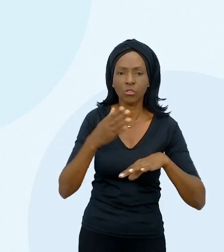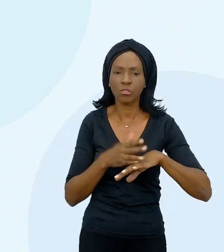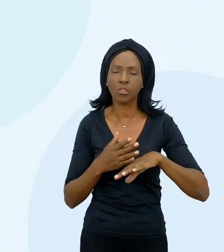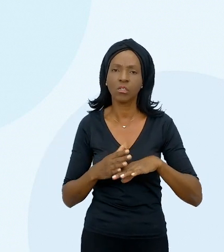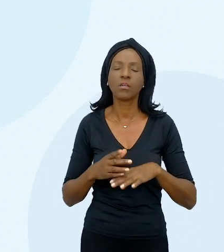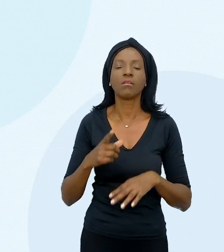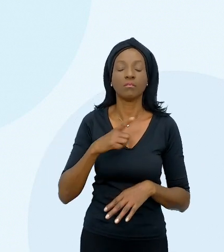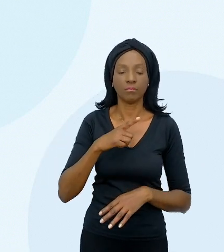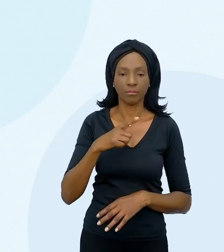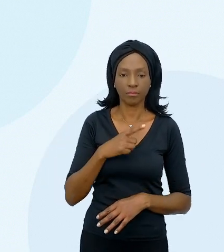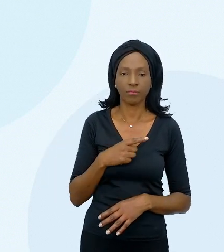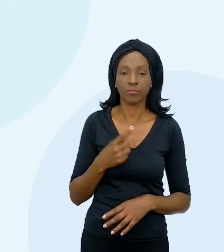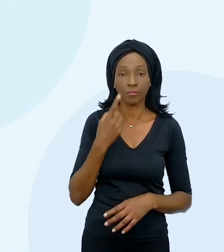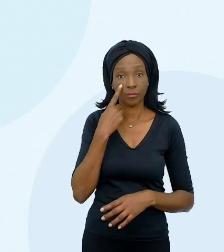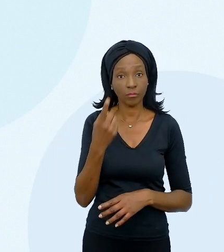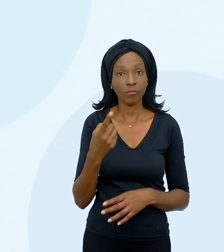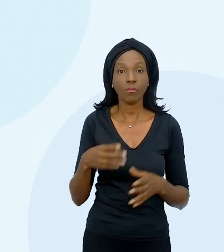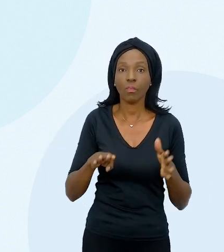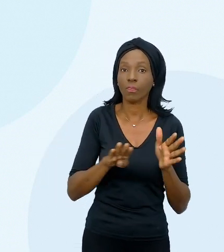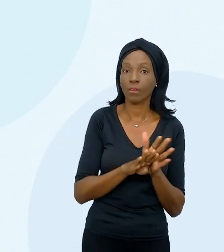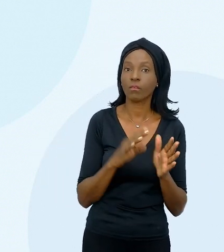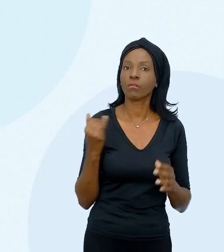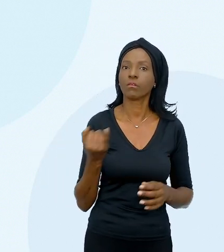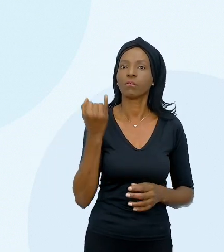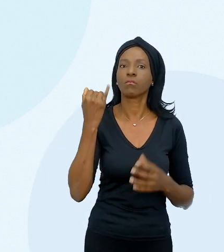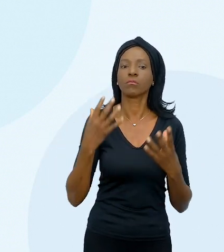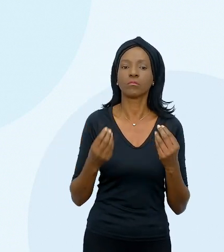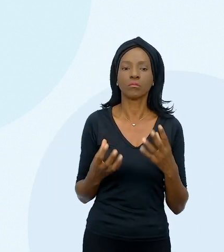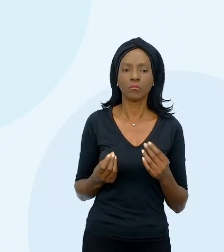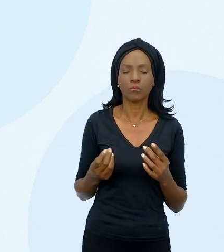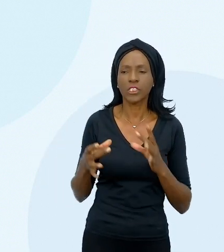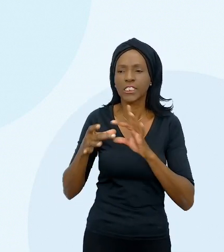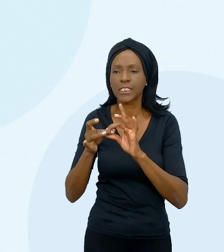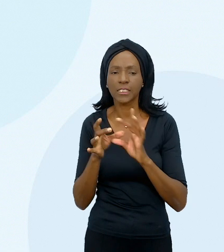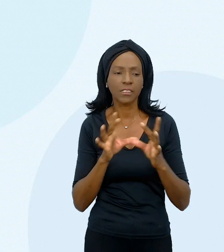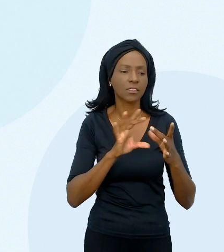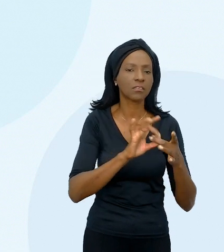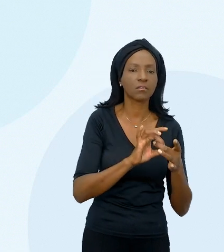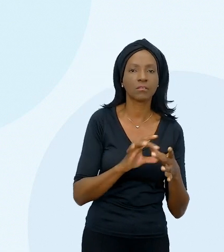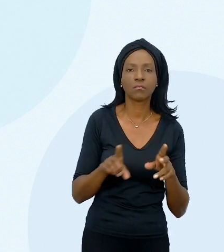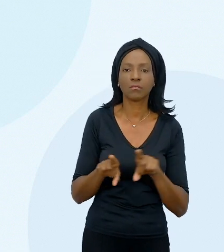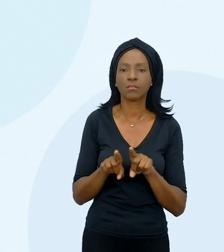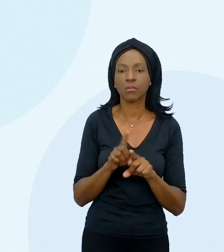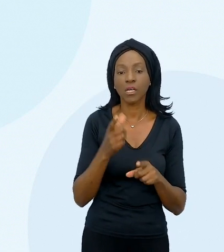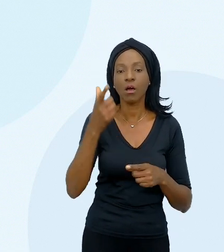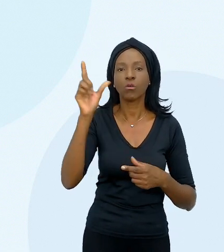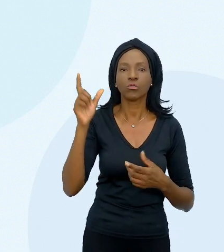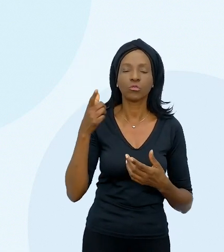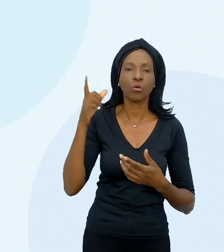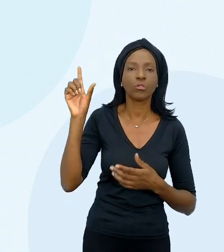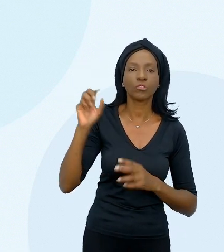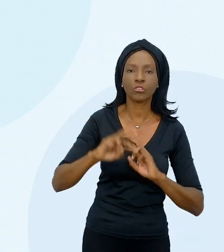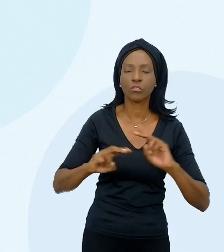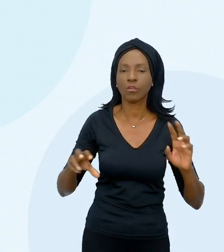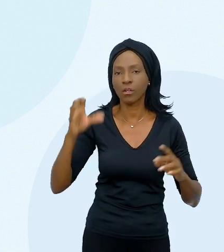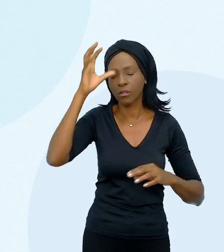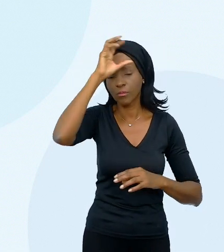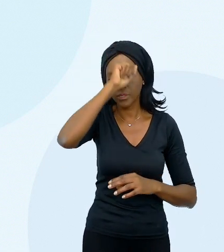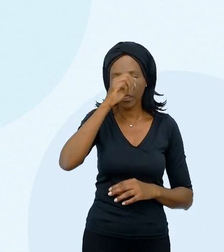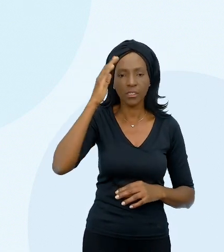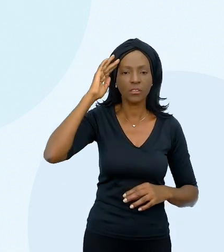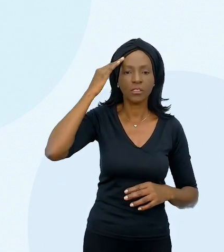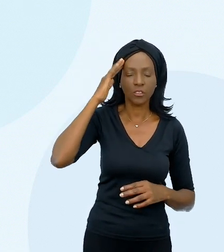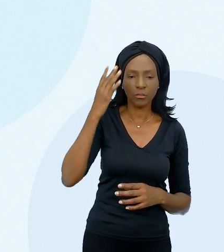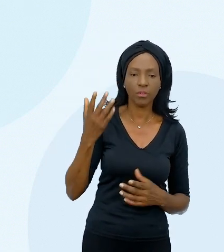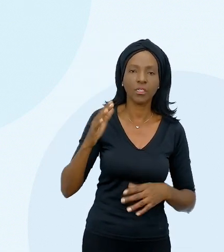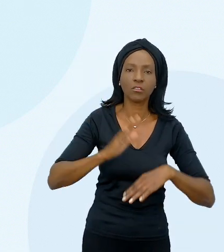a metodologia ela é extremamente importante. Ela vai se conectando também a outras formas de aprendizagem, concepção de